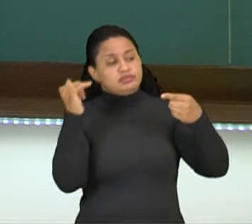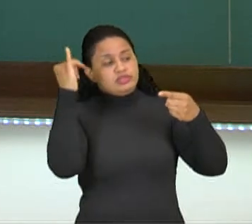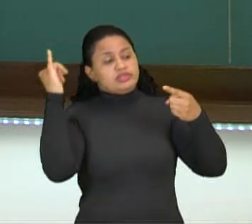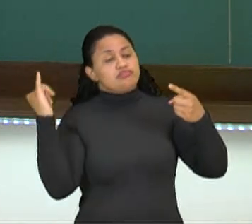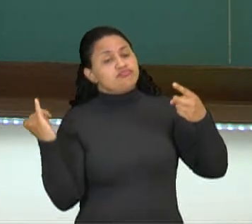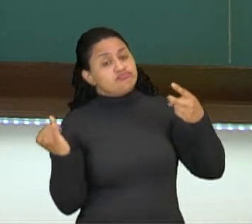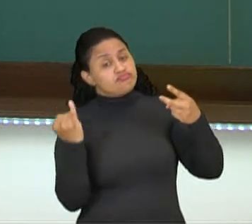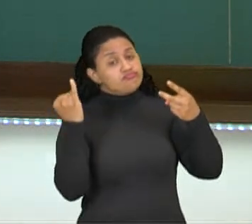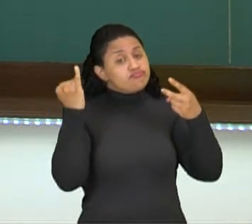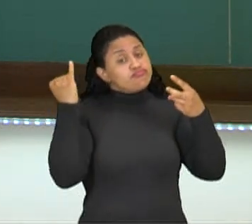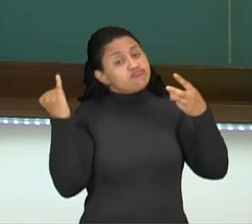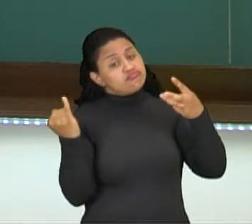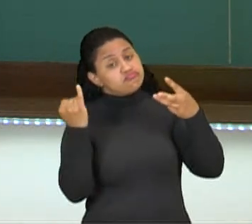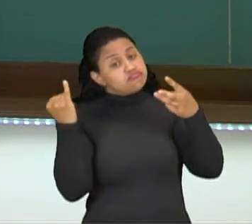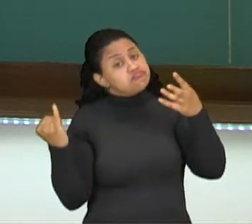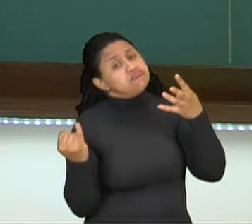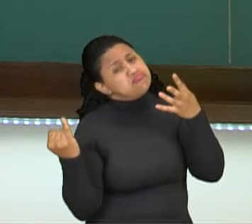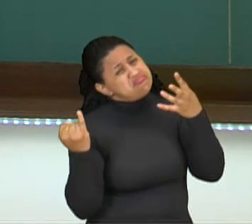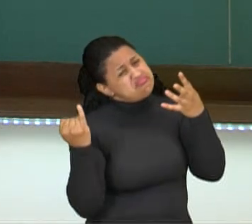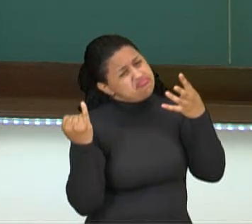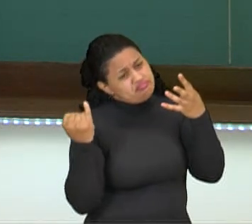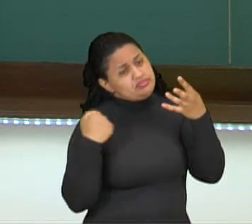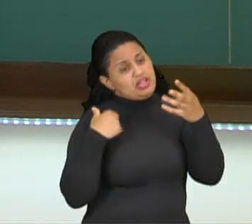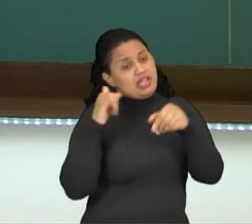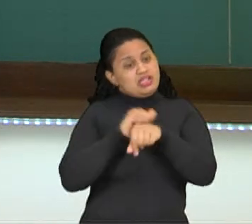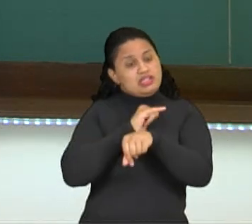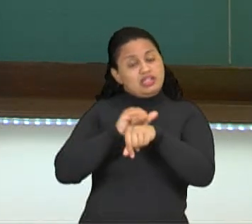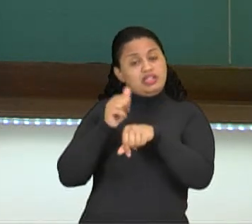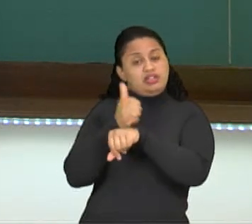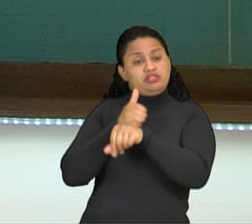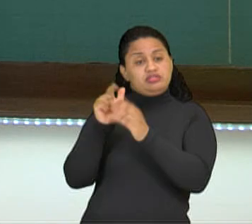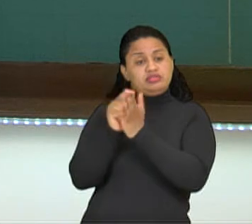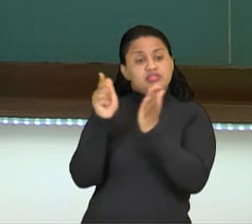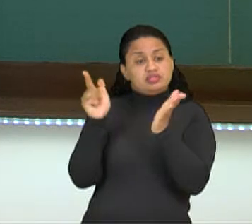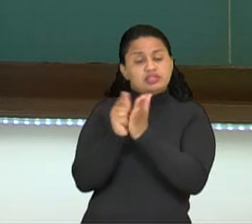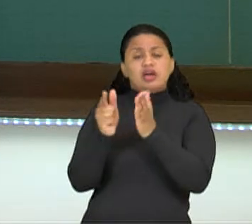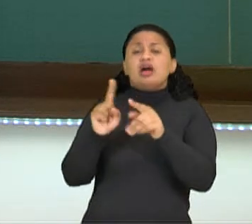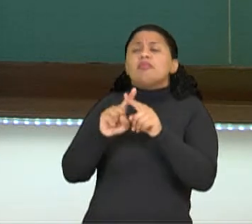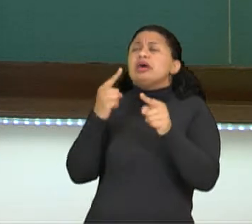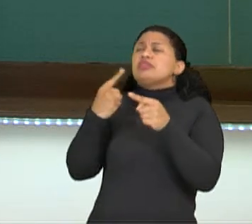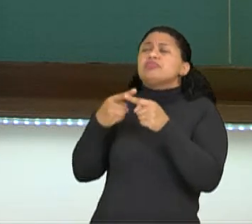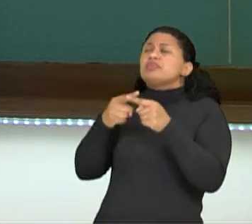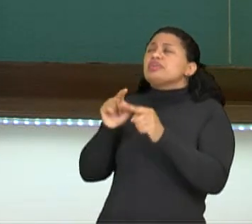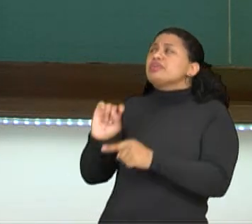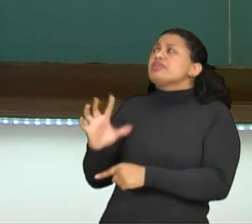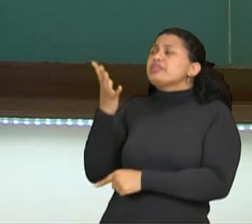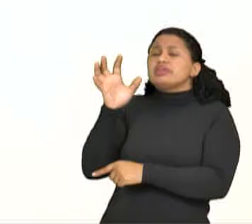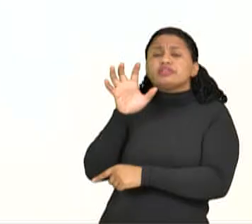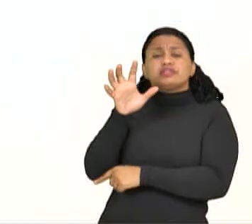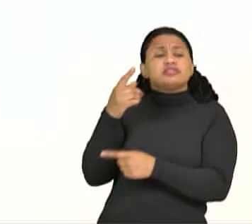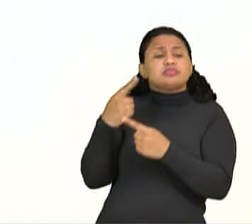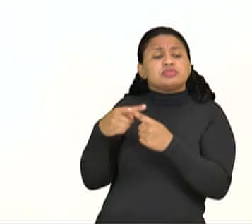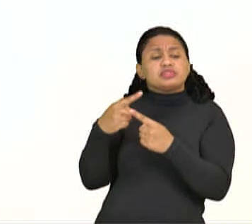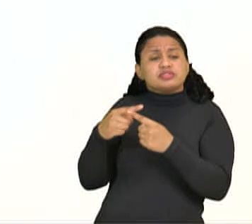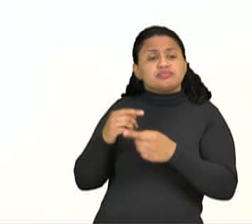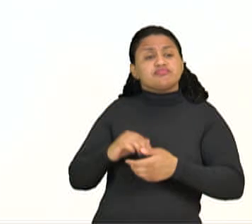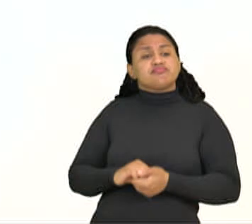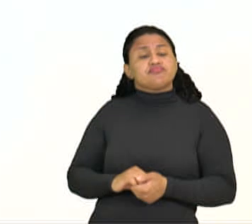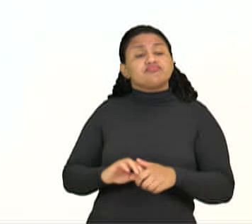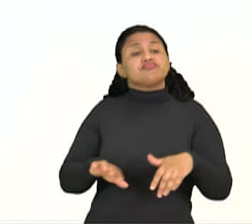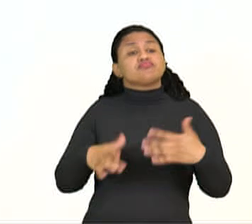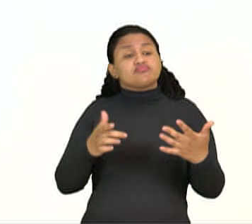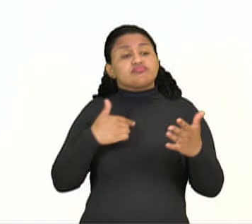importância. Isso é uma estratégia do jornalista. Agora, por que que isso acontece, professora? Essa ordem